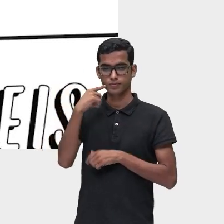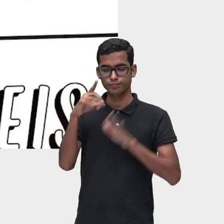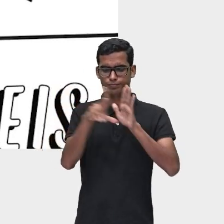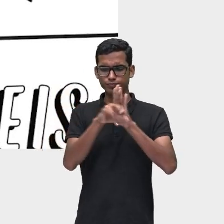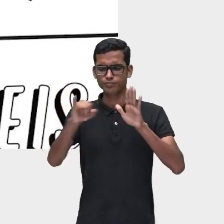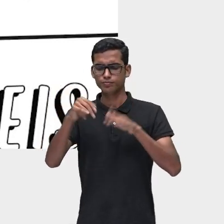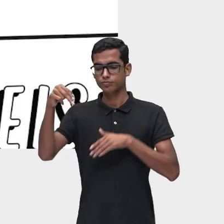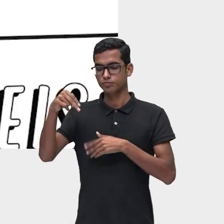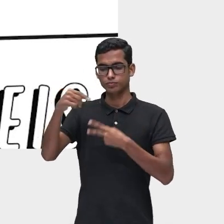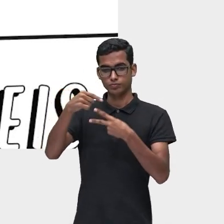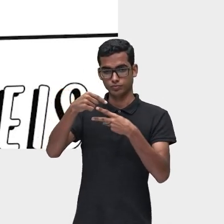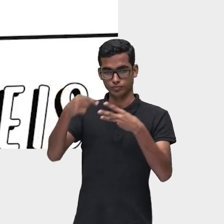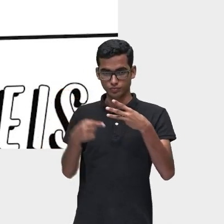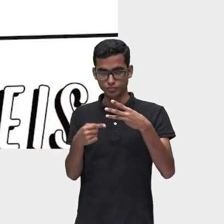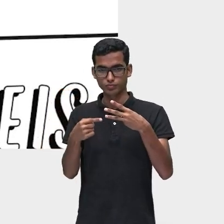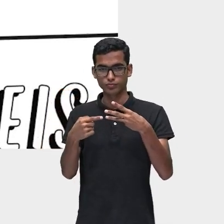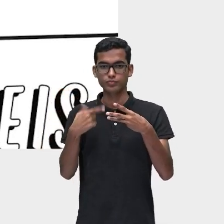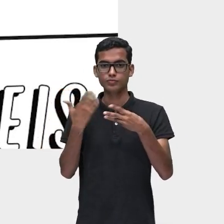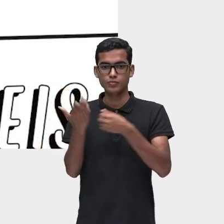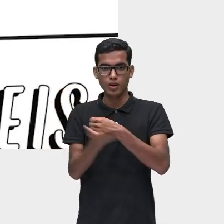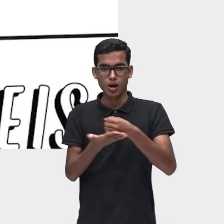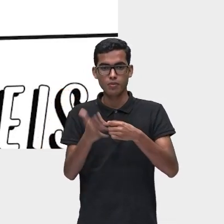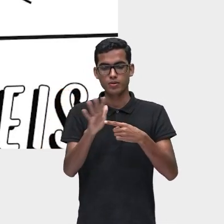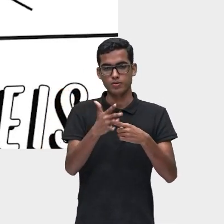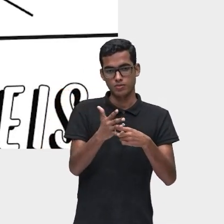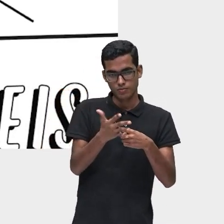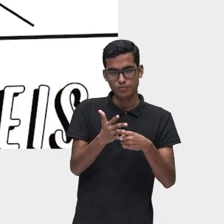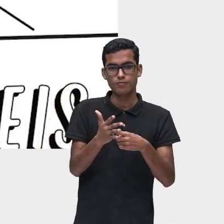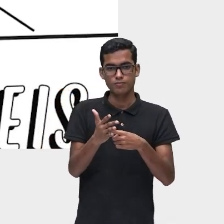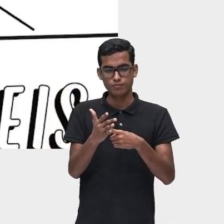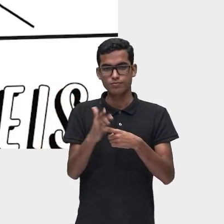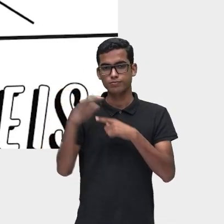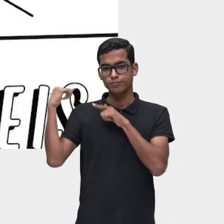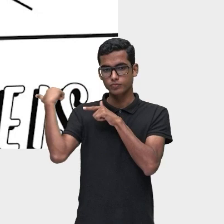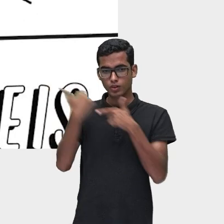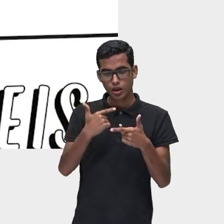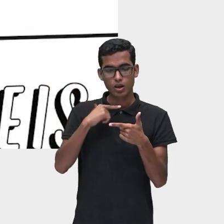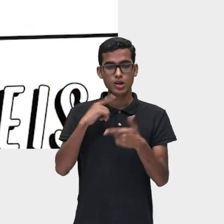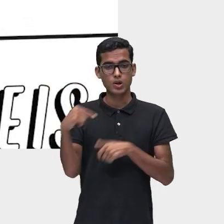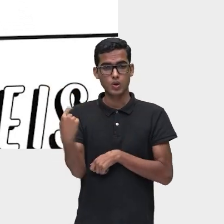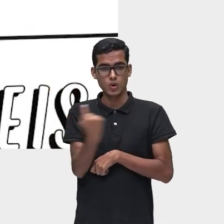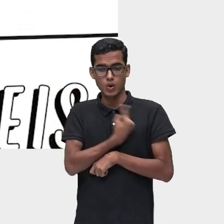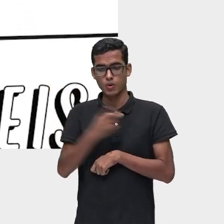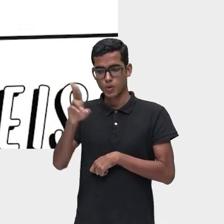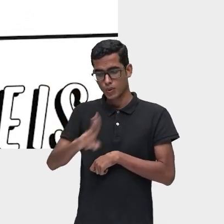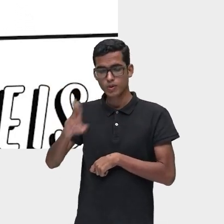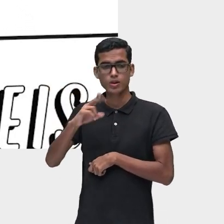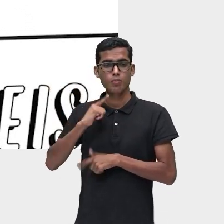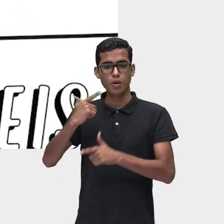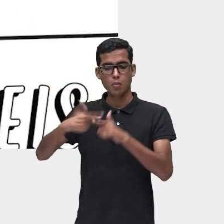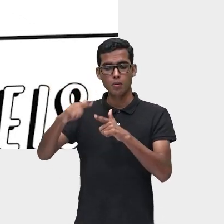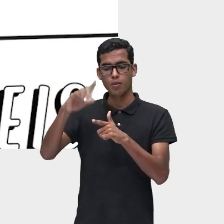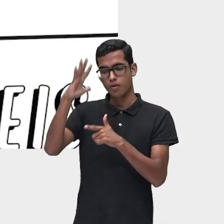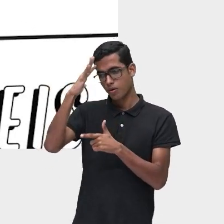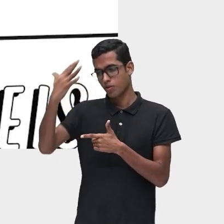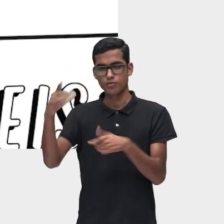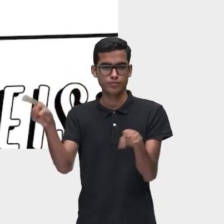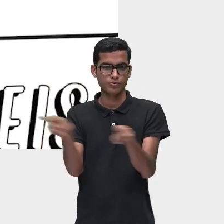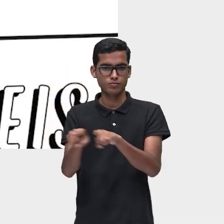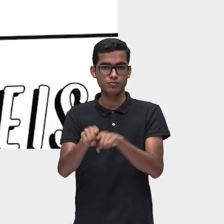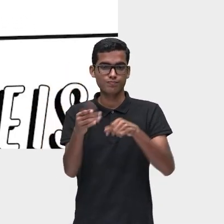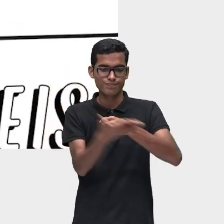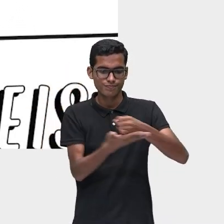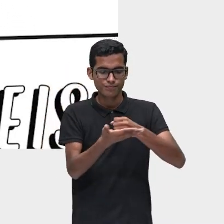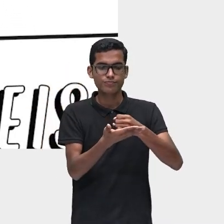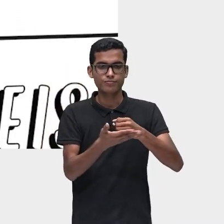são a base da mecânica clássica, mecânica que utilizamos até hoje para a solução de problemas e que também foi a base da